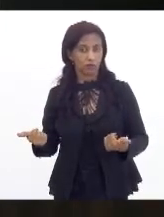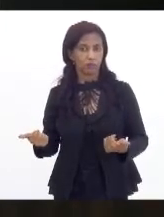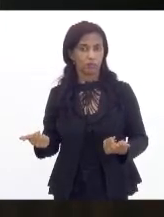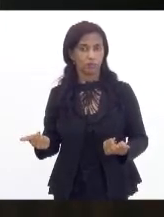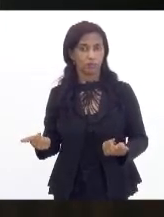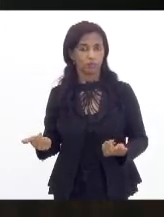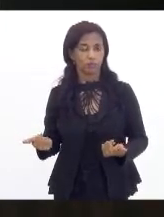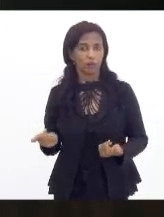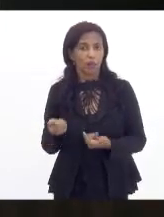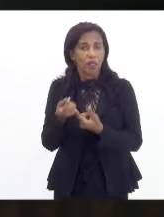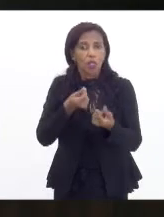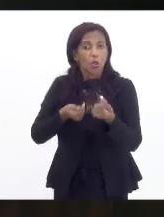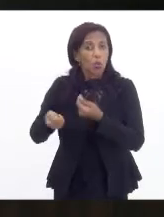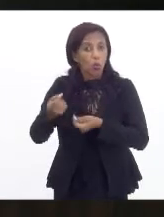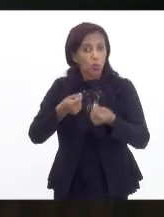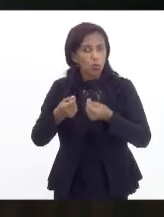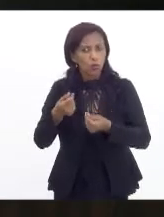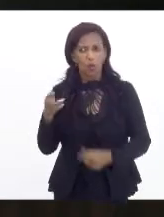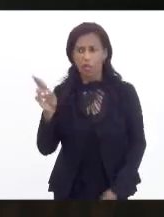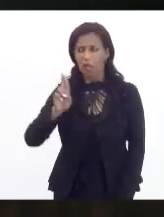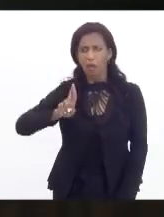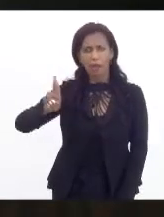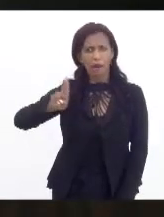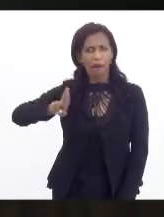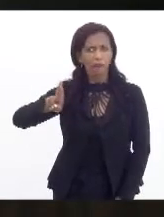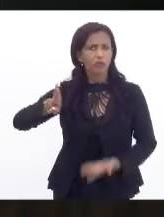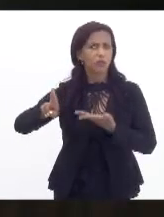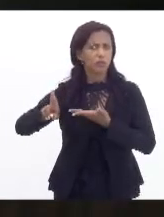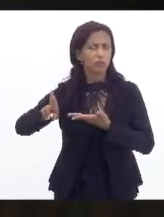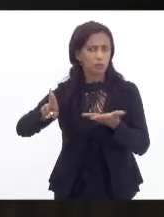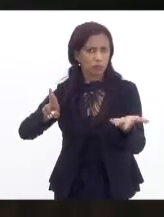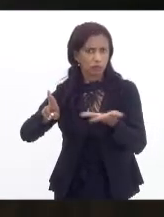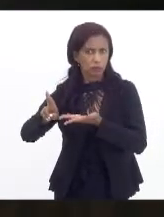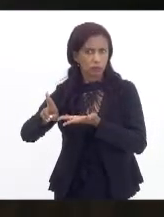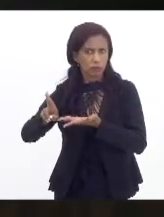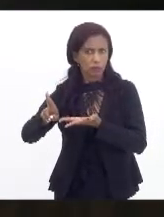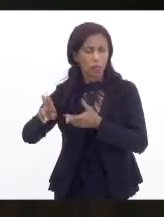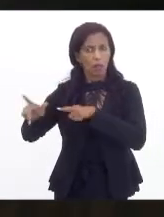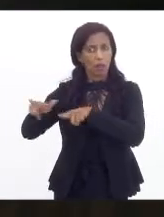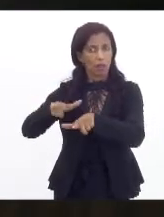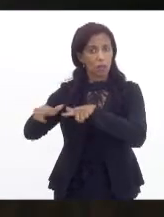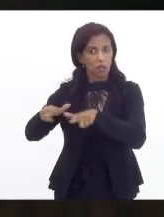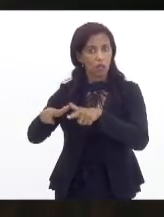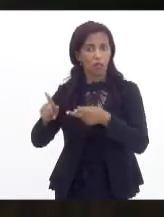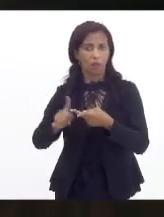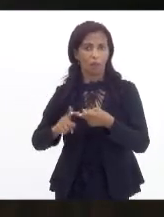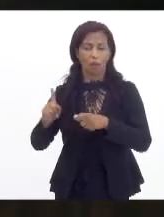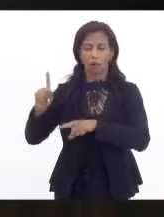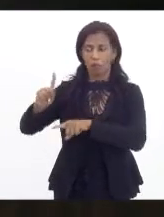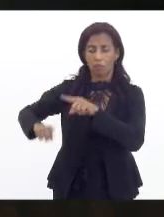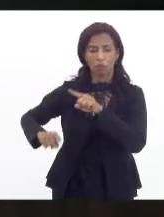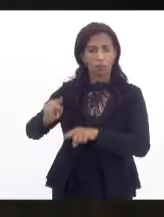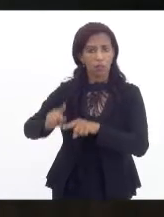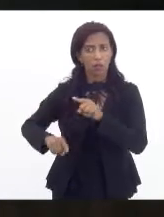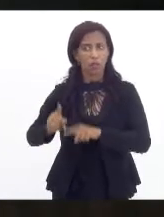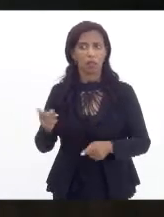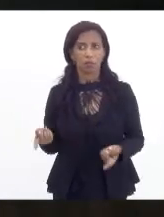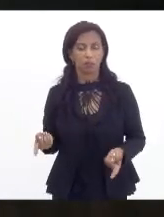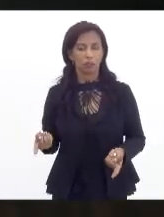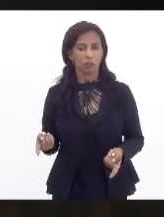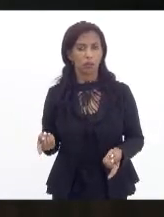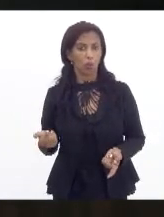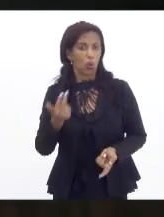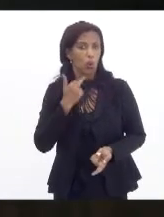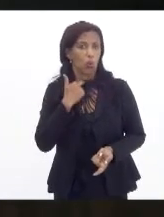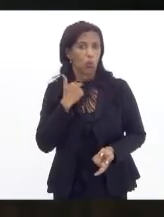custo se dá em reais, não é isso? Mão de obra, alguns equipamentos, não